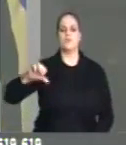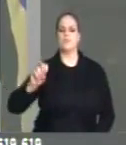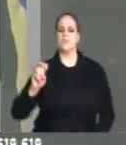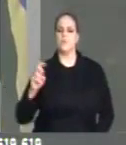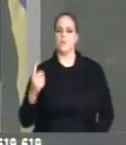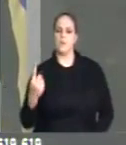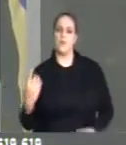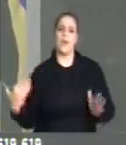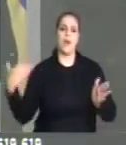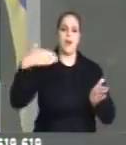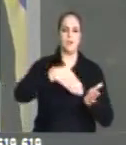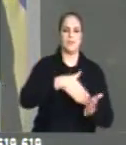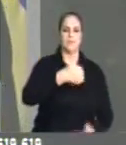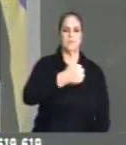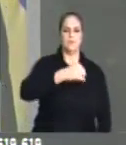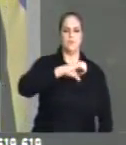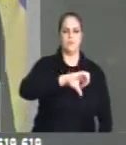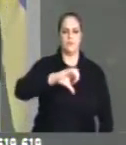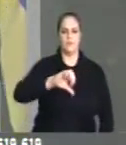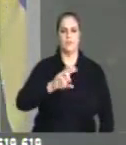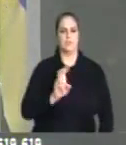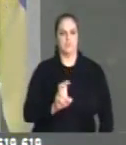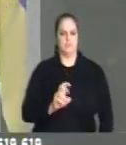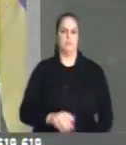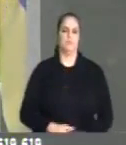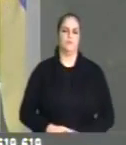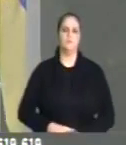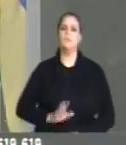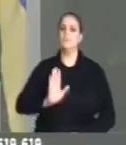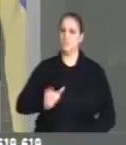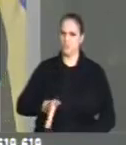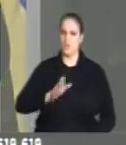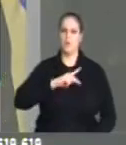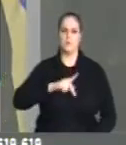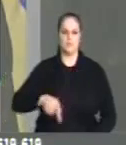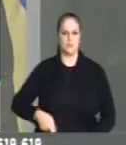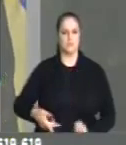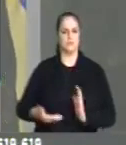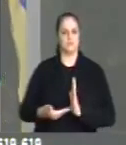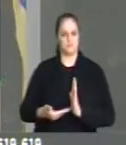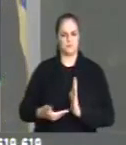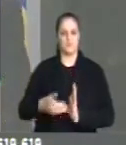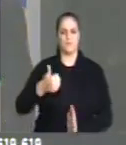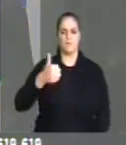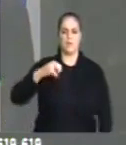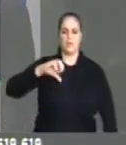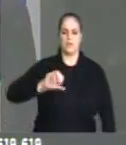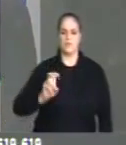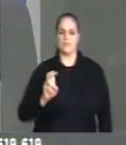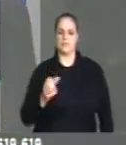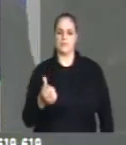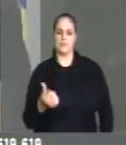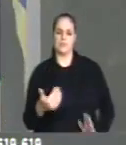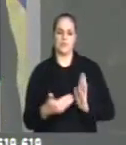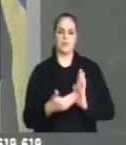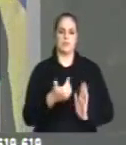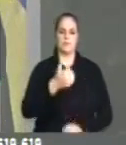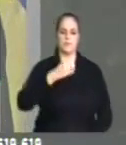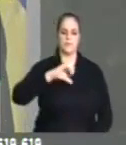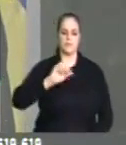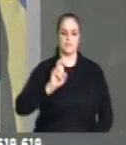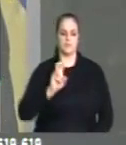a 1995. Foi presidente desta casa de 1956 a 57,